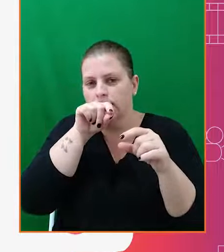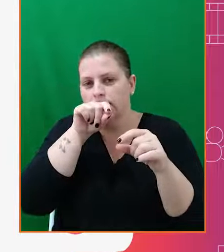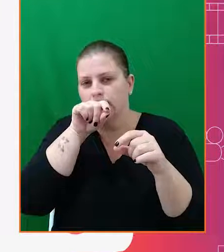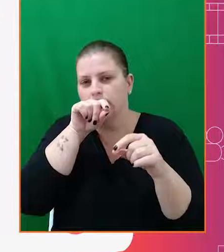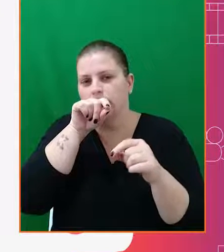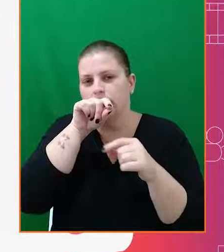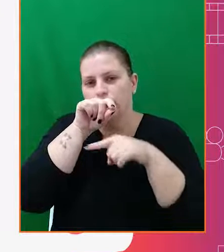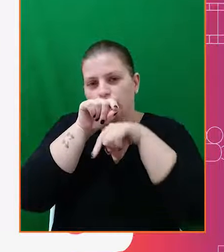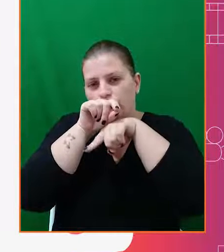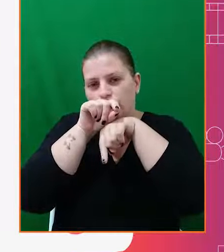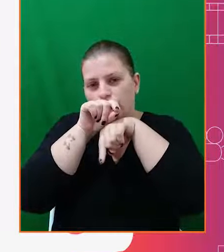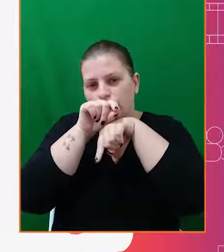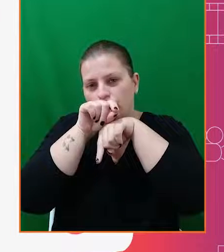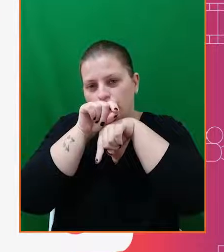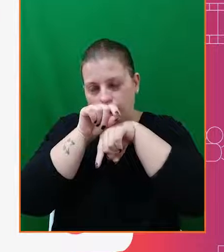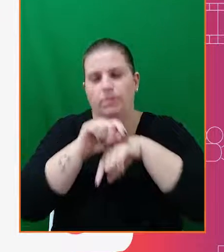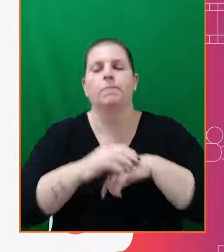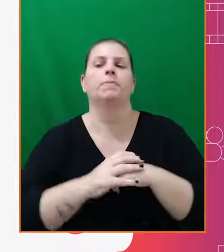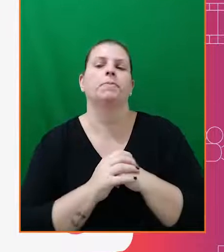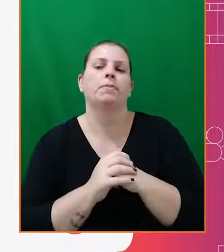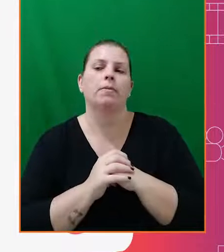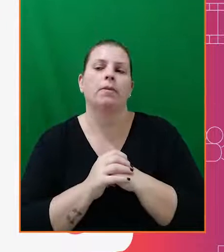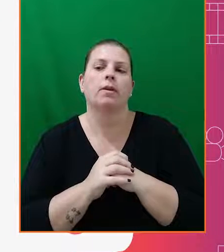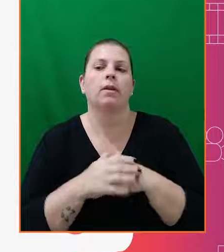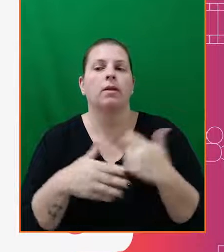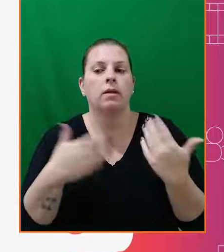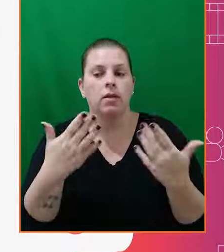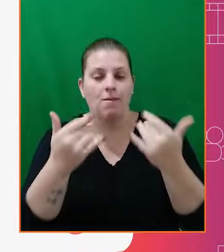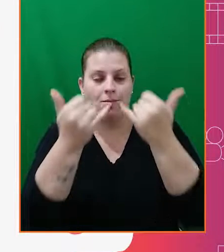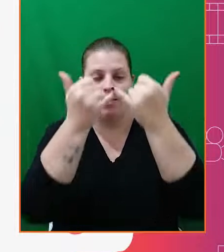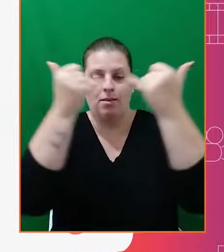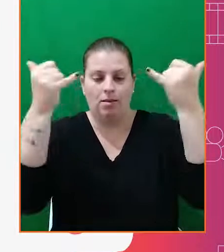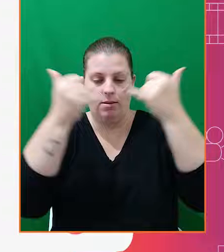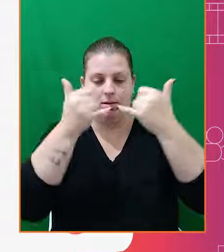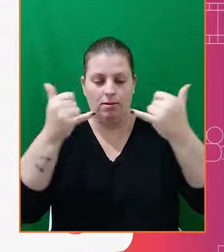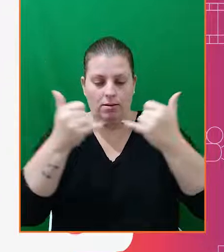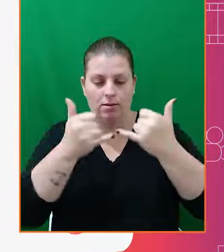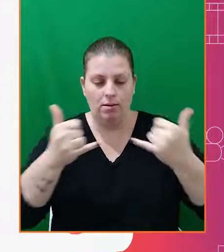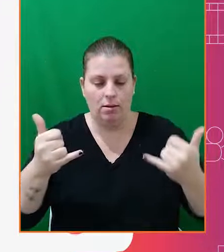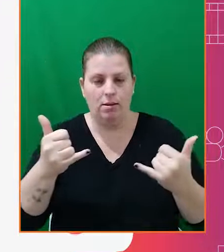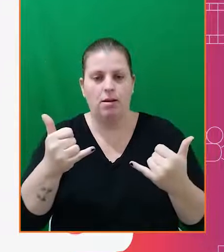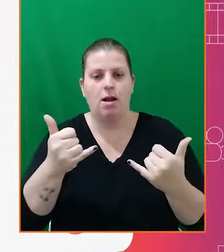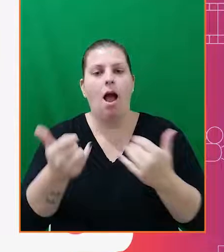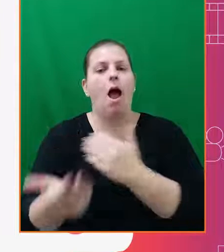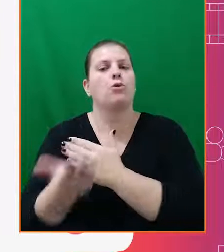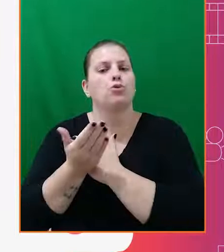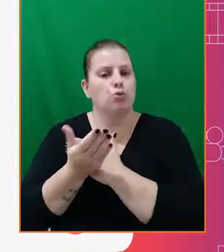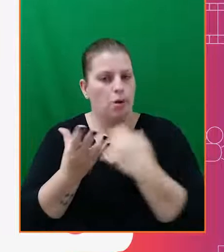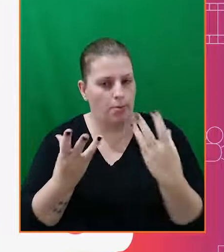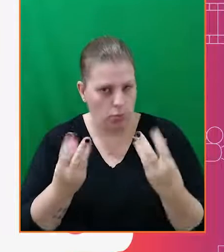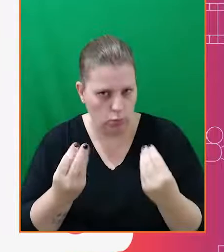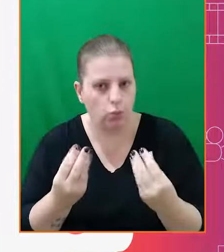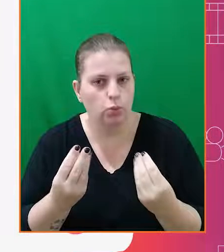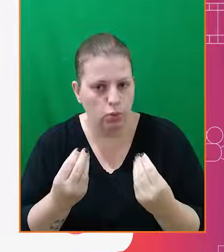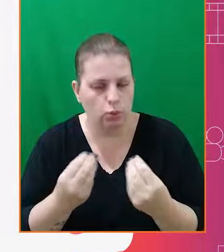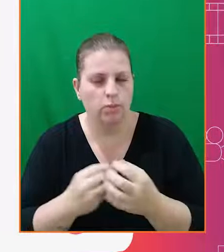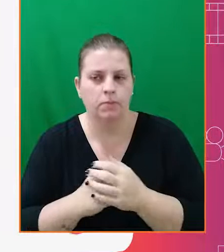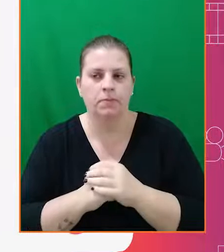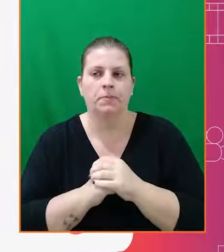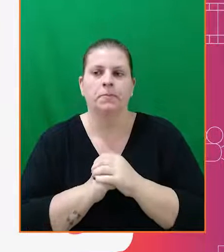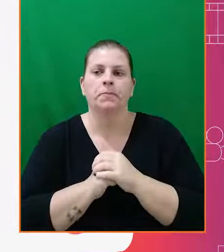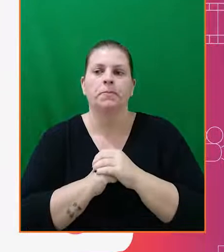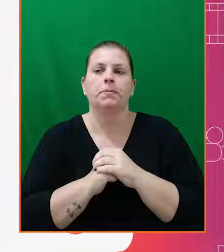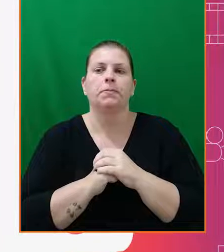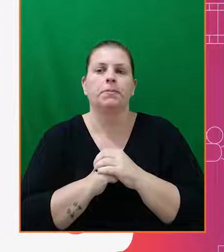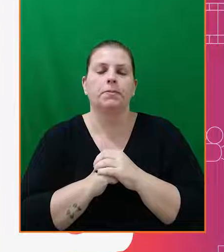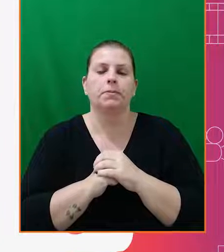rabinho, tá? Então, essas linhas, elas sempre ajudam bastante. Eu vou reforçar só uma aqui para vocês verem